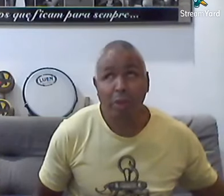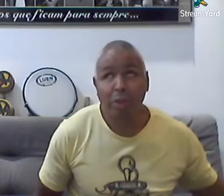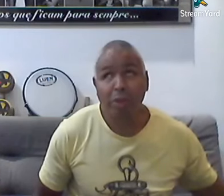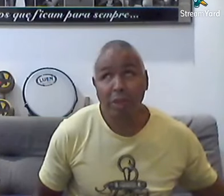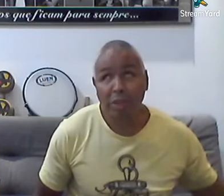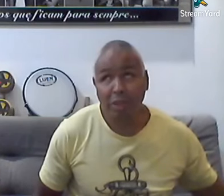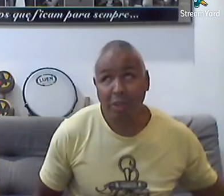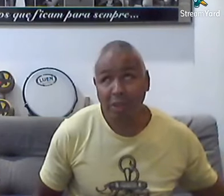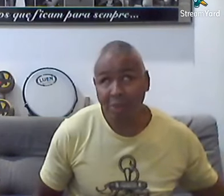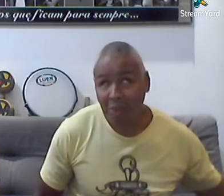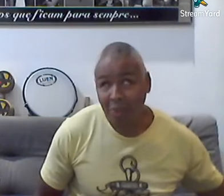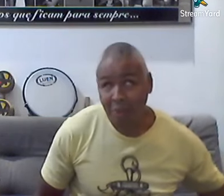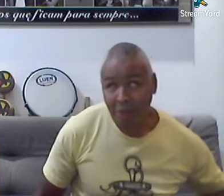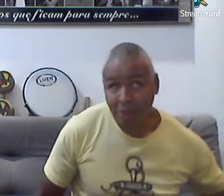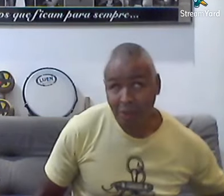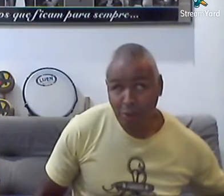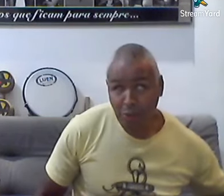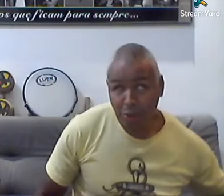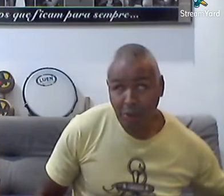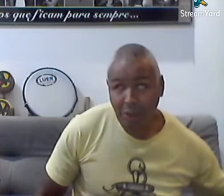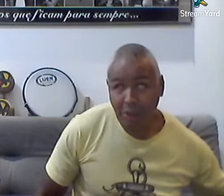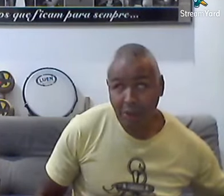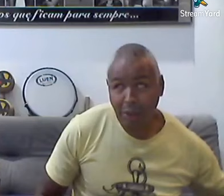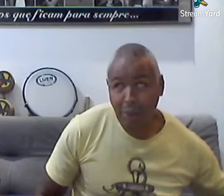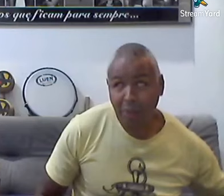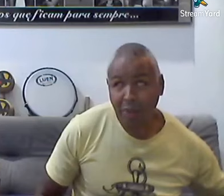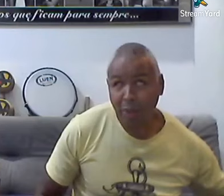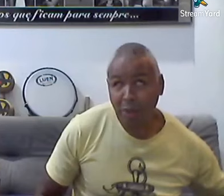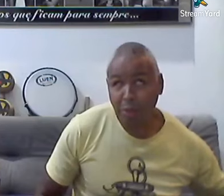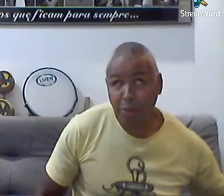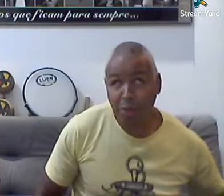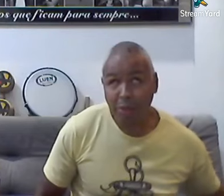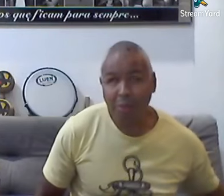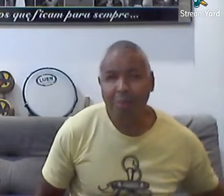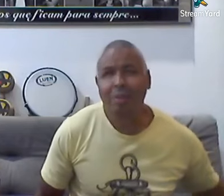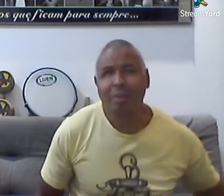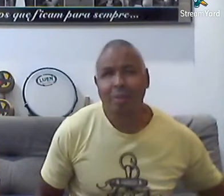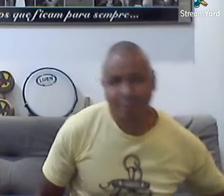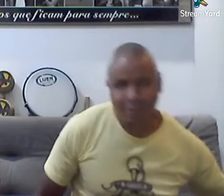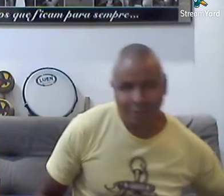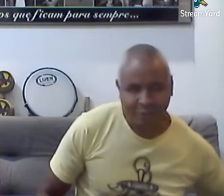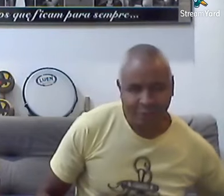como filosofia de vida e vamos de Enquanto Preciso Saber Viver.